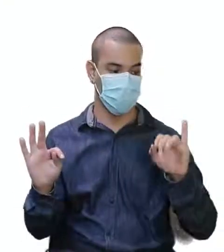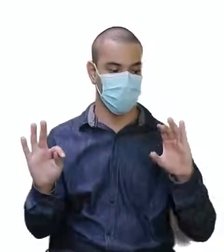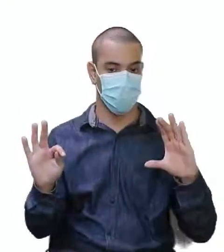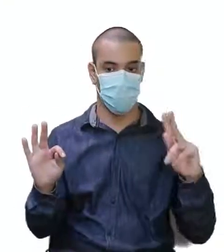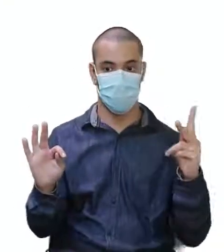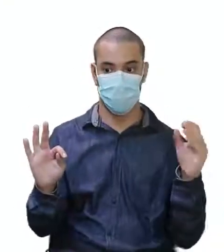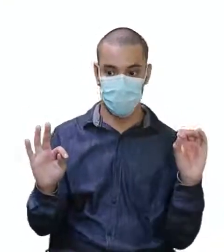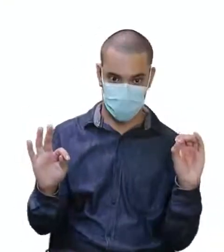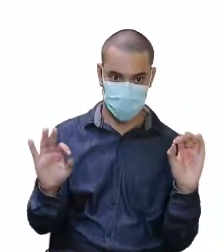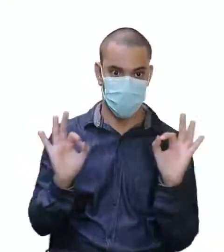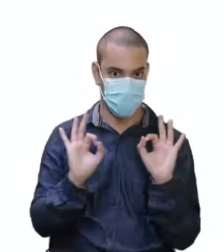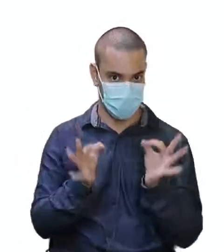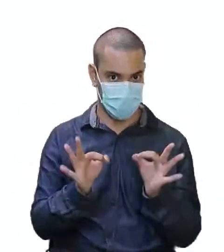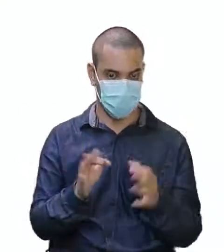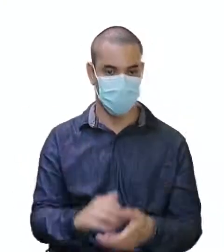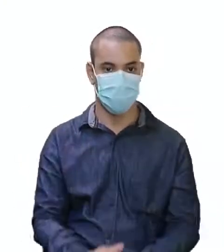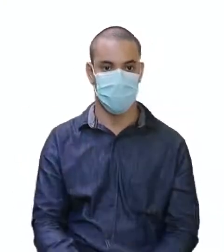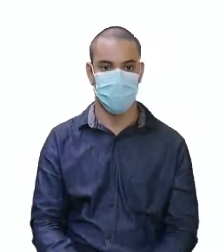ok?